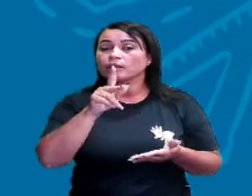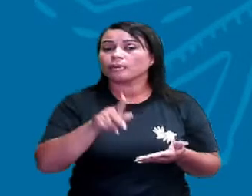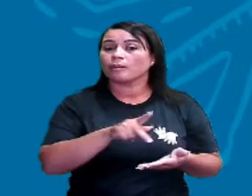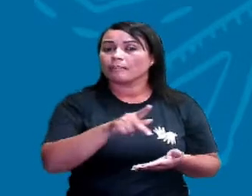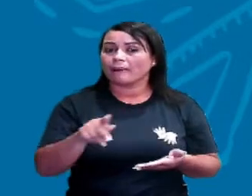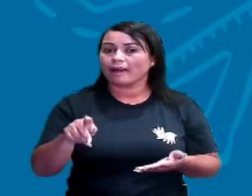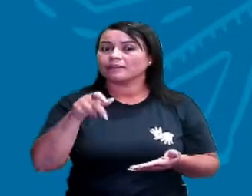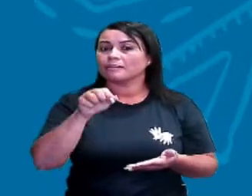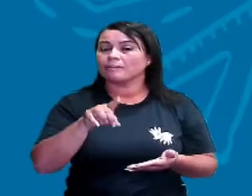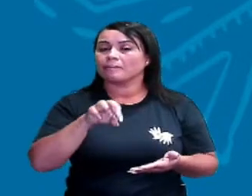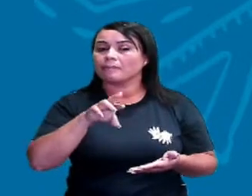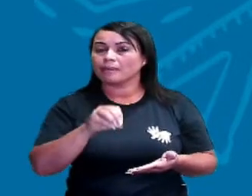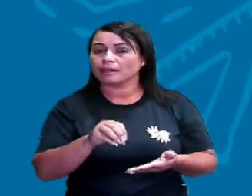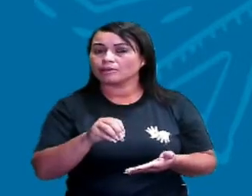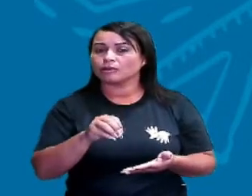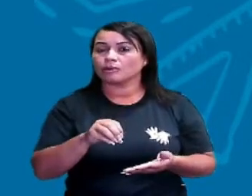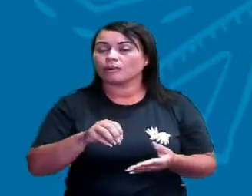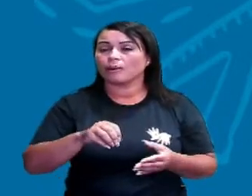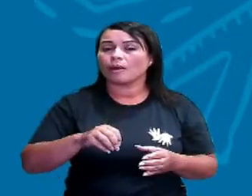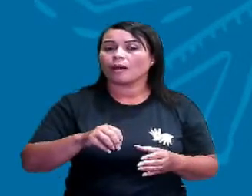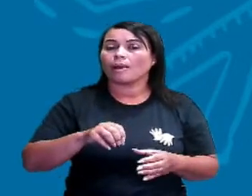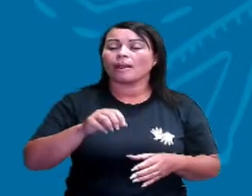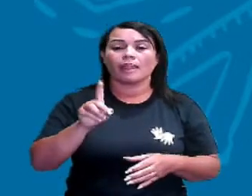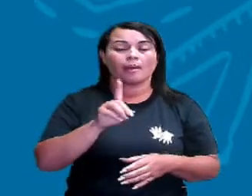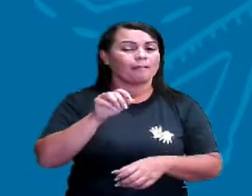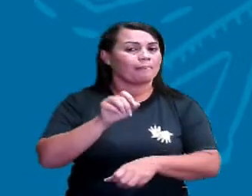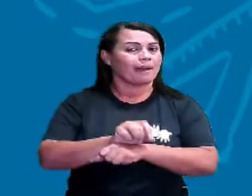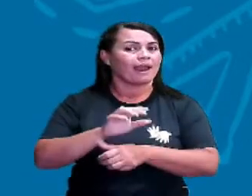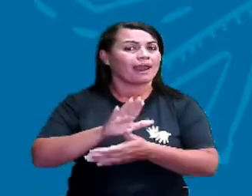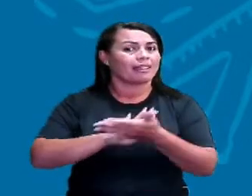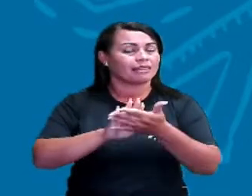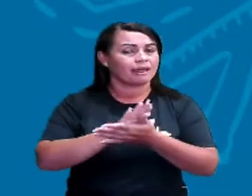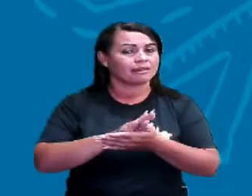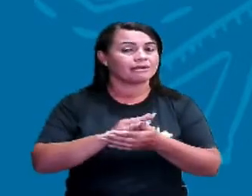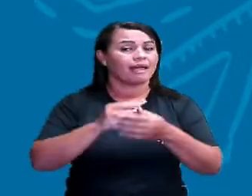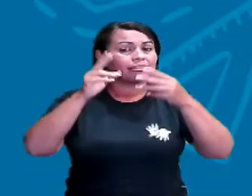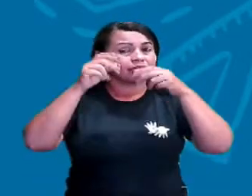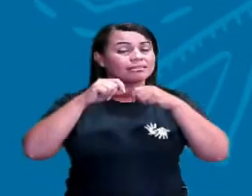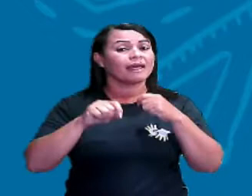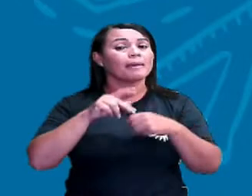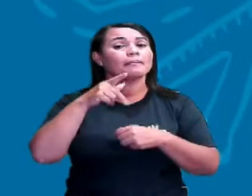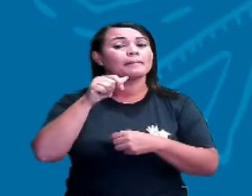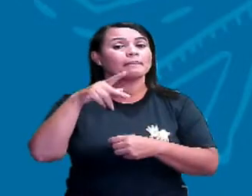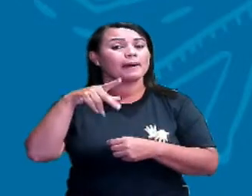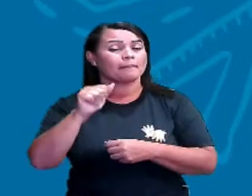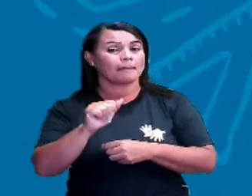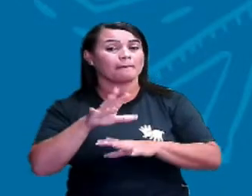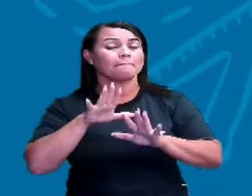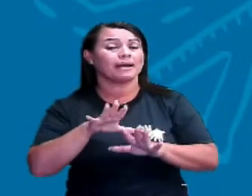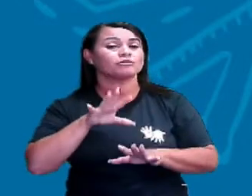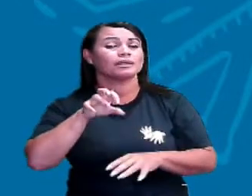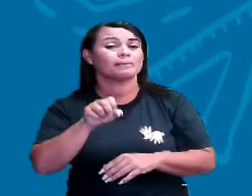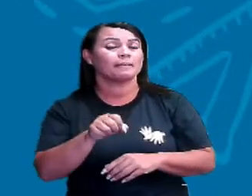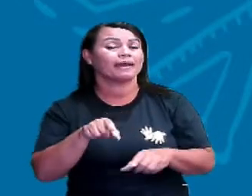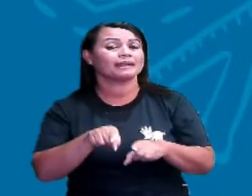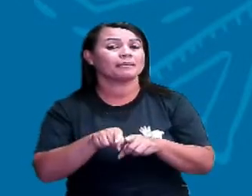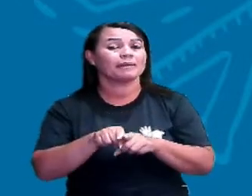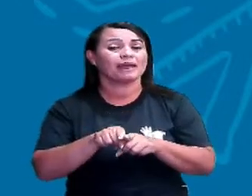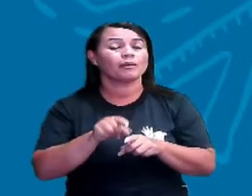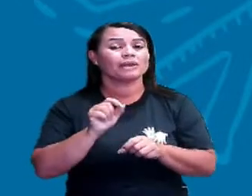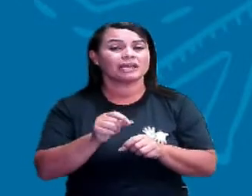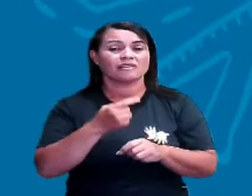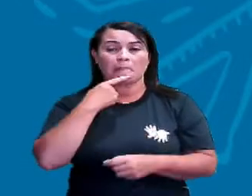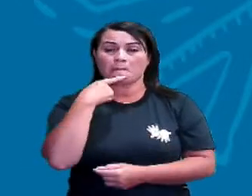nem pro papa. E dizem que praga do padre Pedro pega a prega. Mas quem pega a praga do